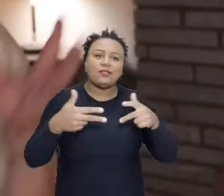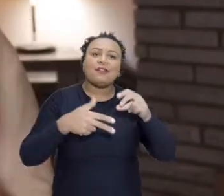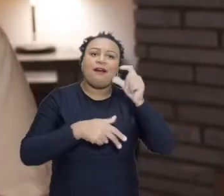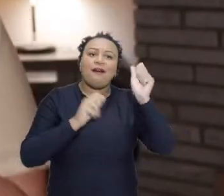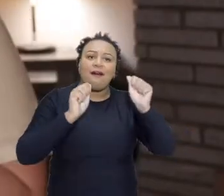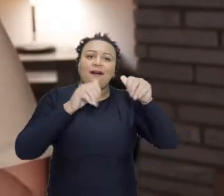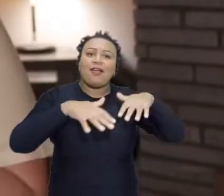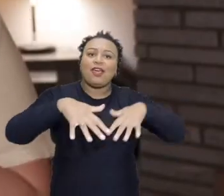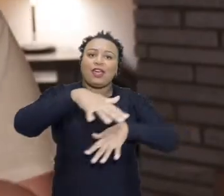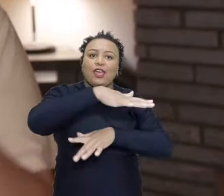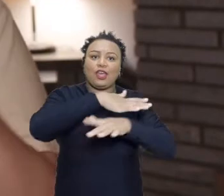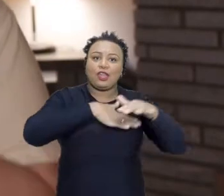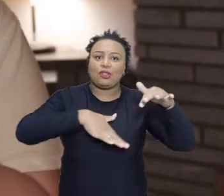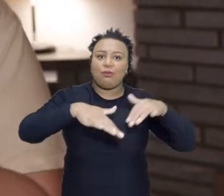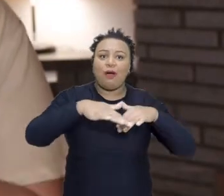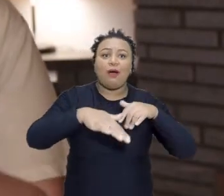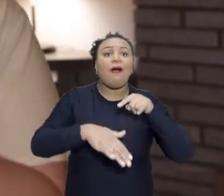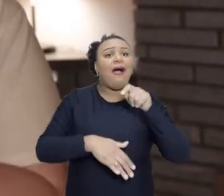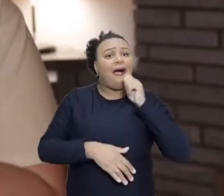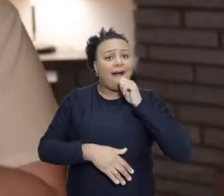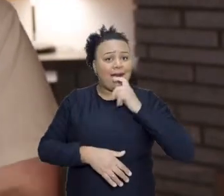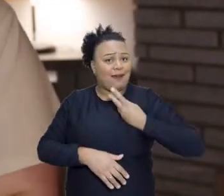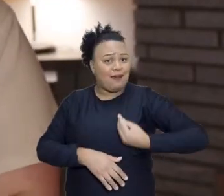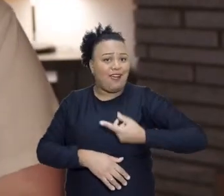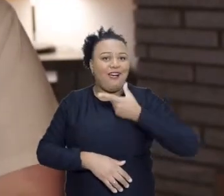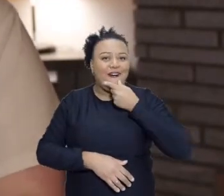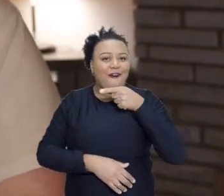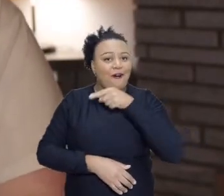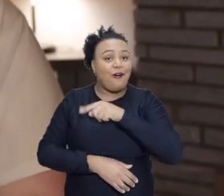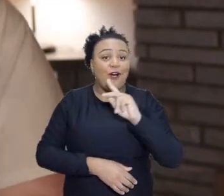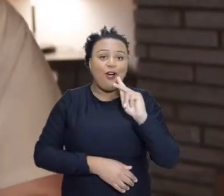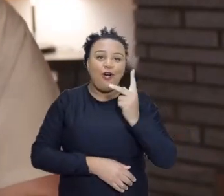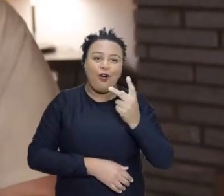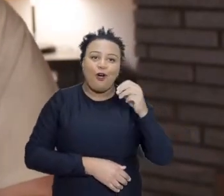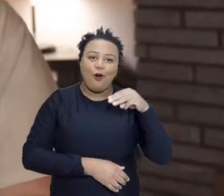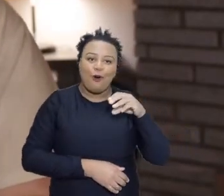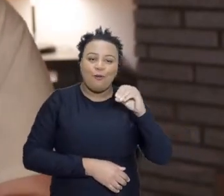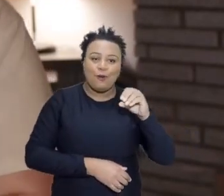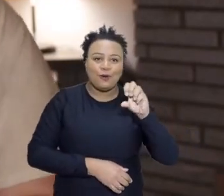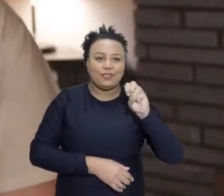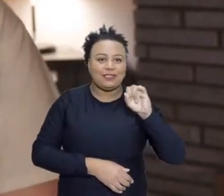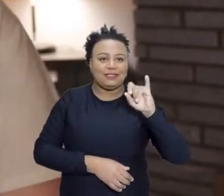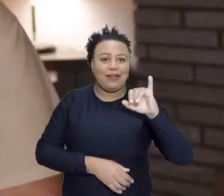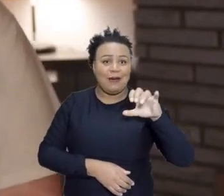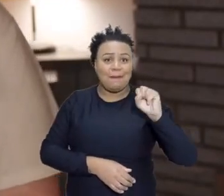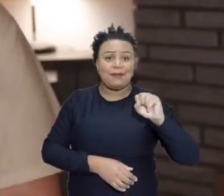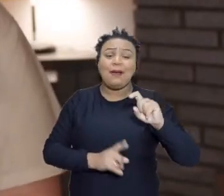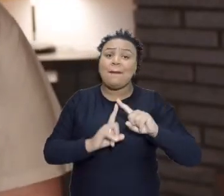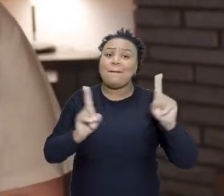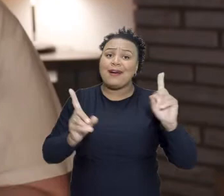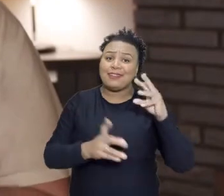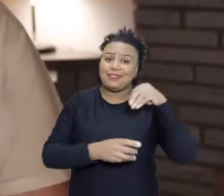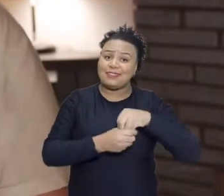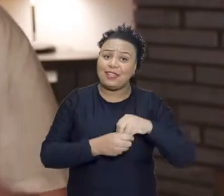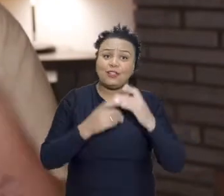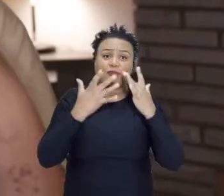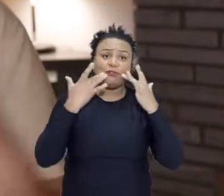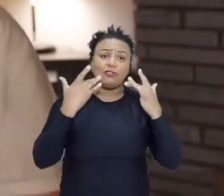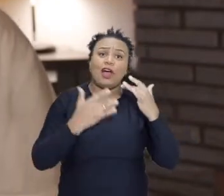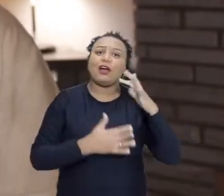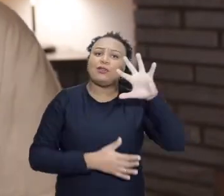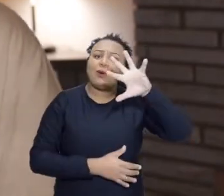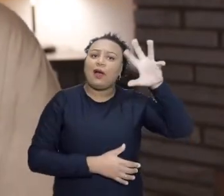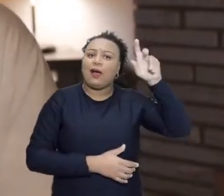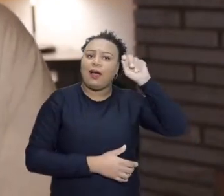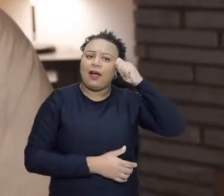Já traz um pouco do Homo sapiens ainda, mas ainda dentro do teatro africano, eles